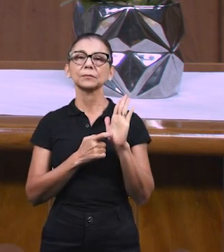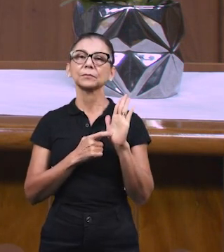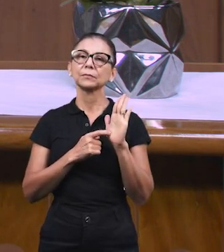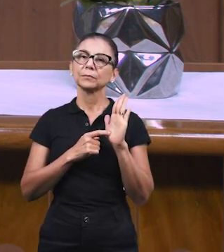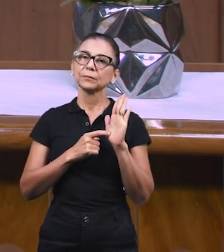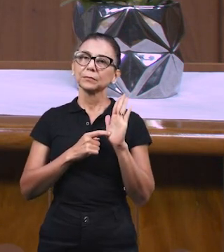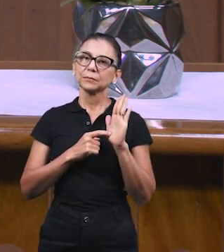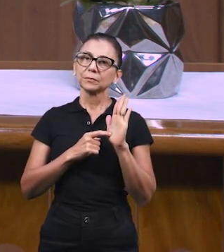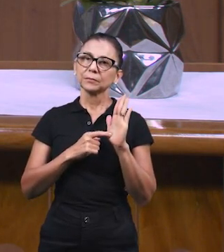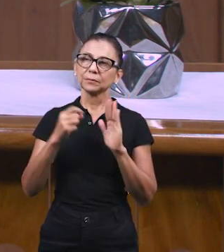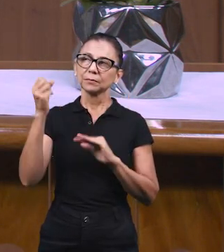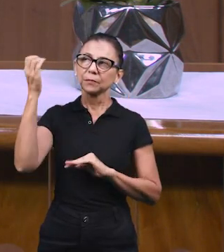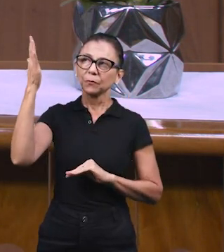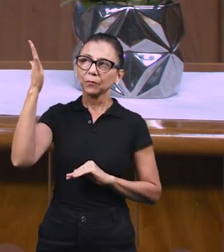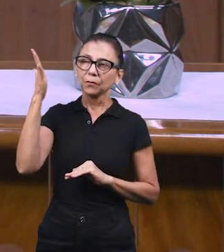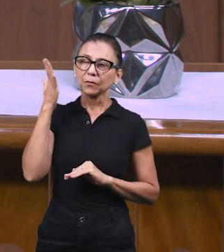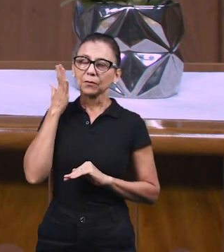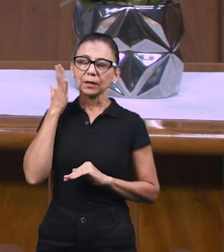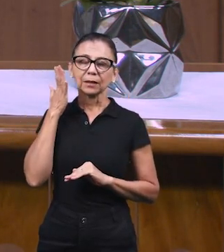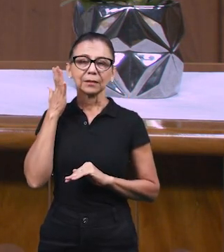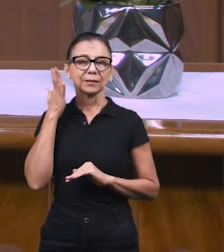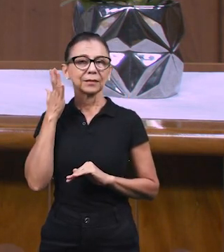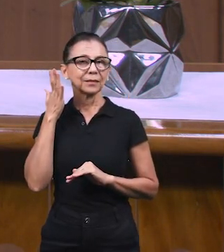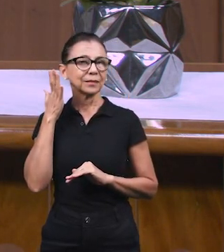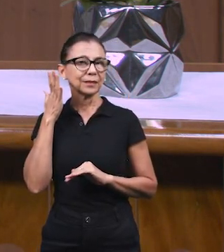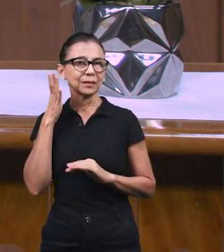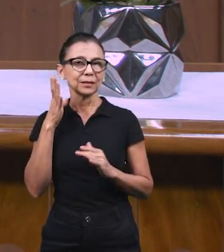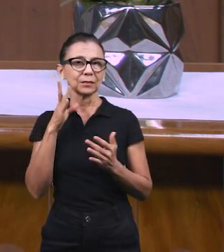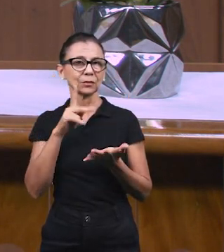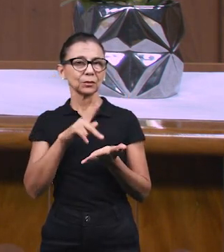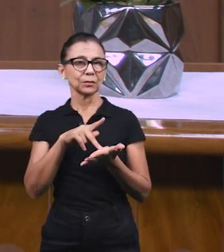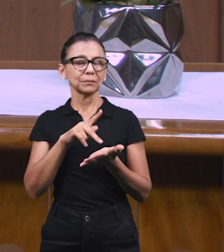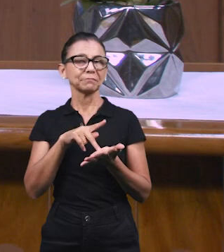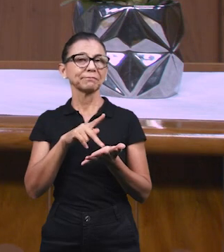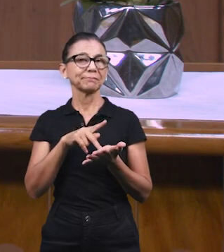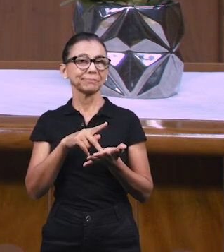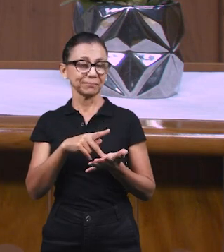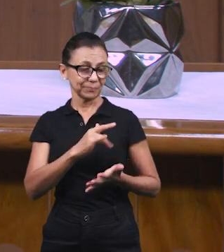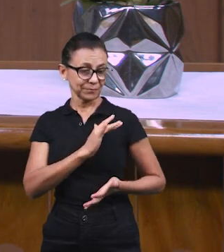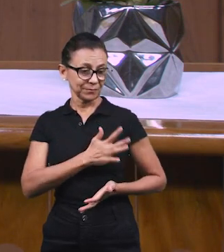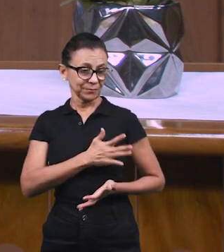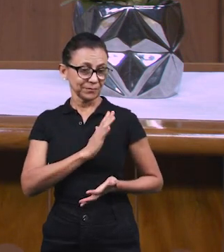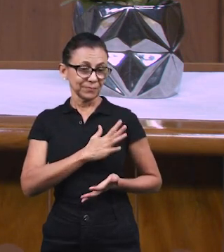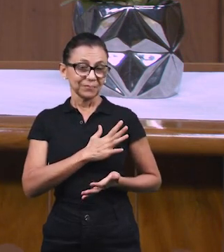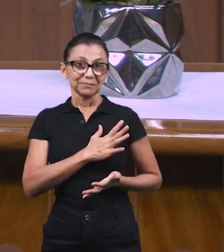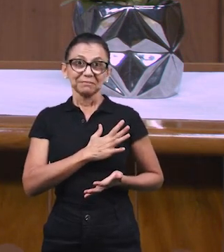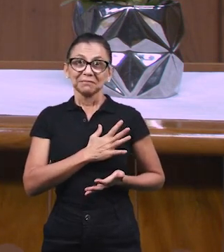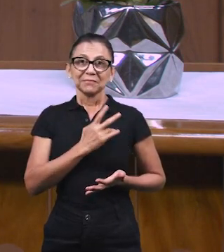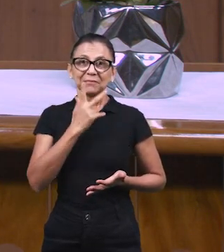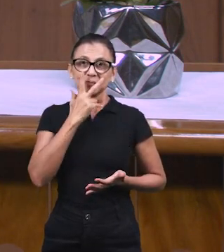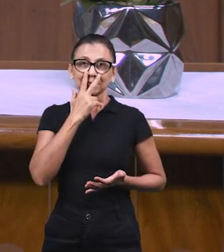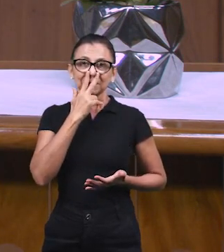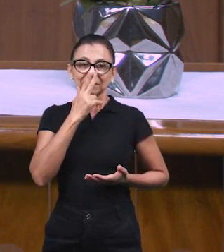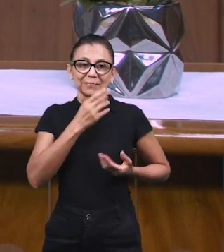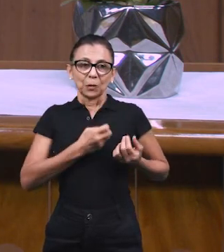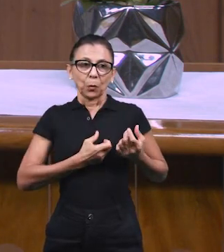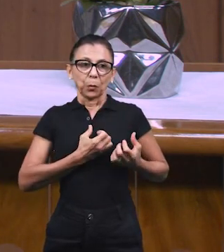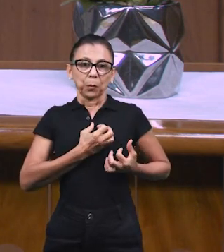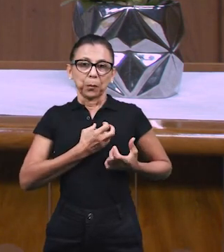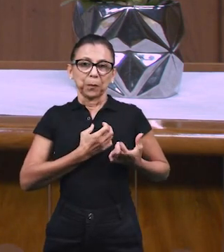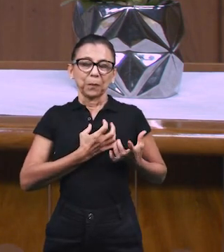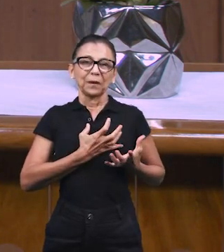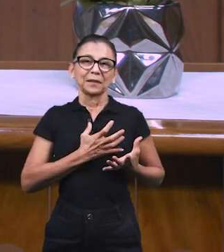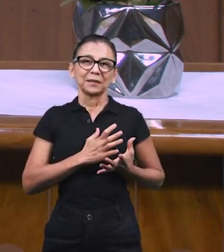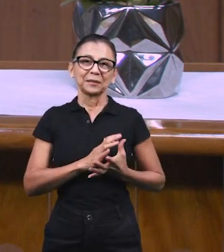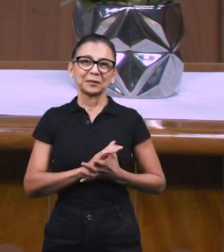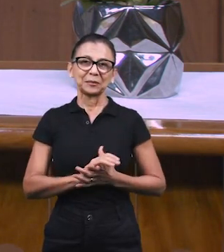Palavra para nós e o nosso coração arde quando Ele nos fala, quando Ele nos mostra os Seus